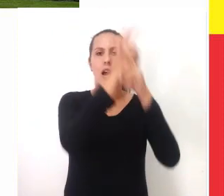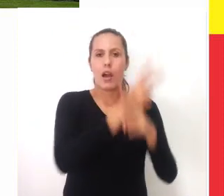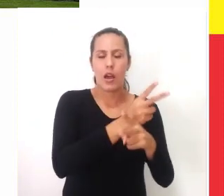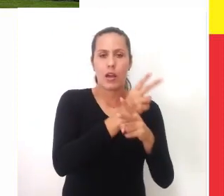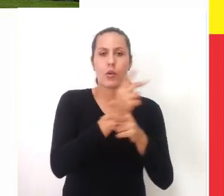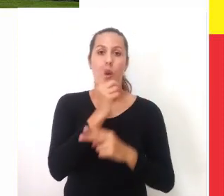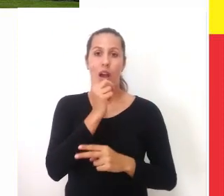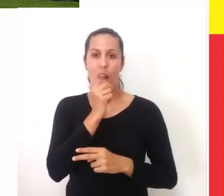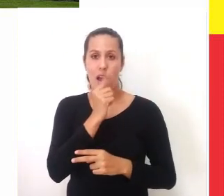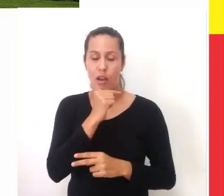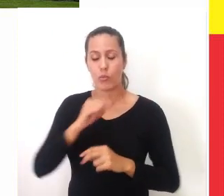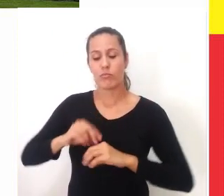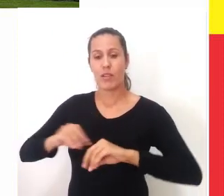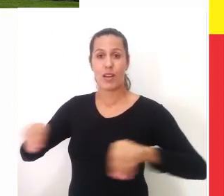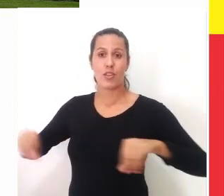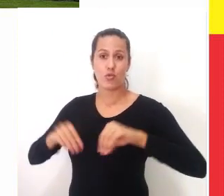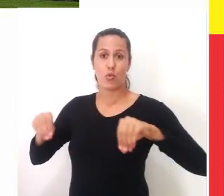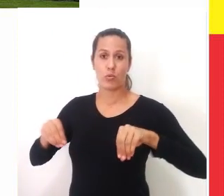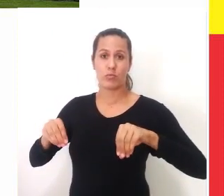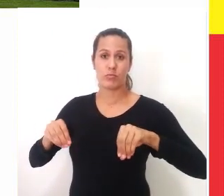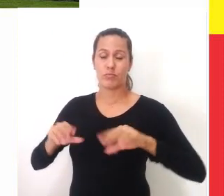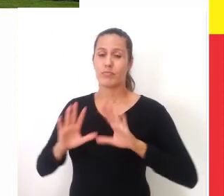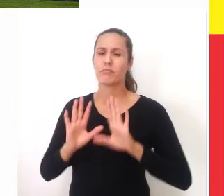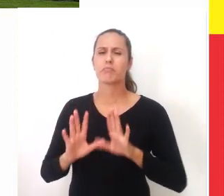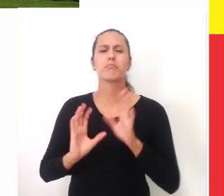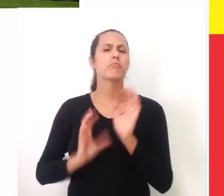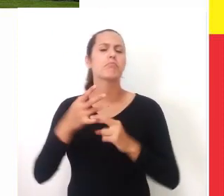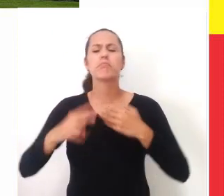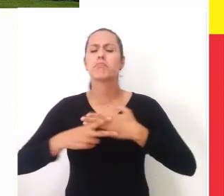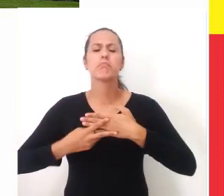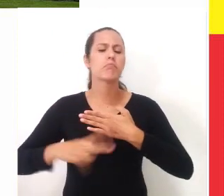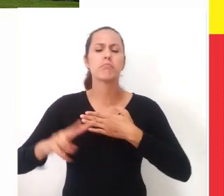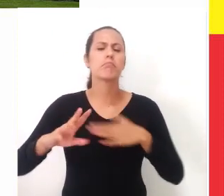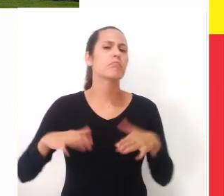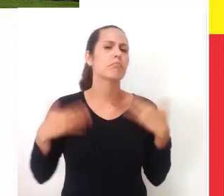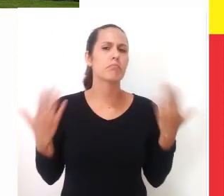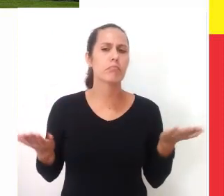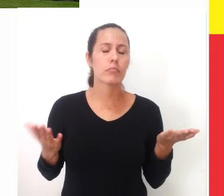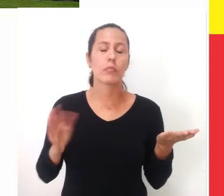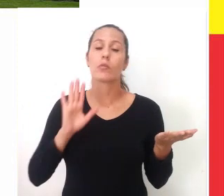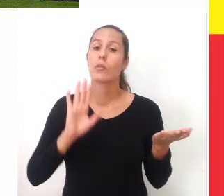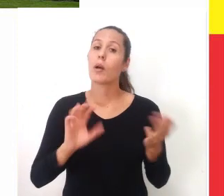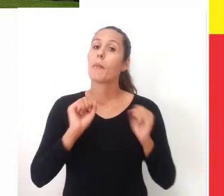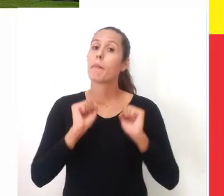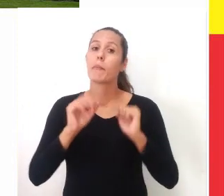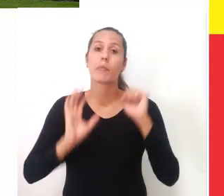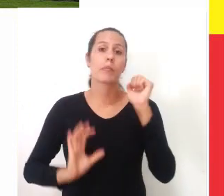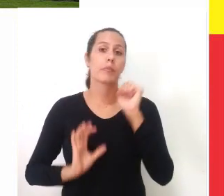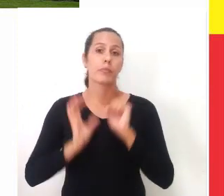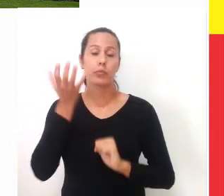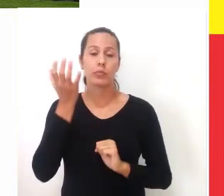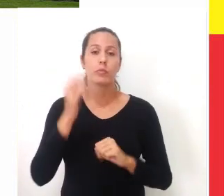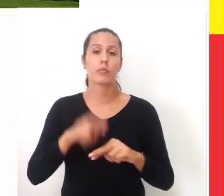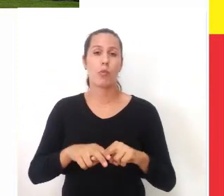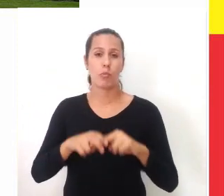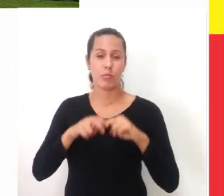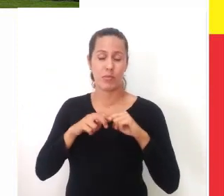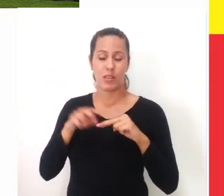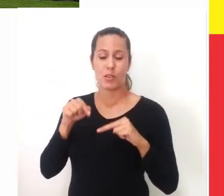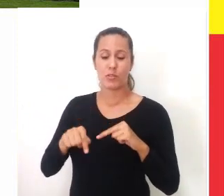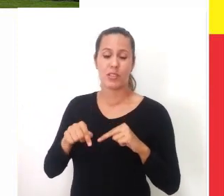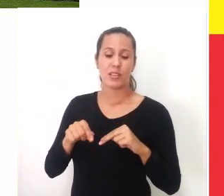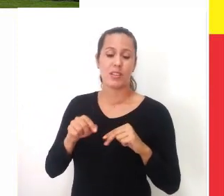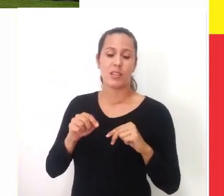poluição atmosférica da água e do solo. E quais são as causas e consequências? Pode